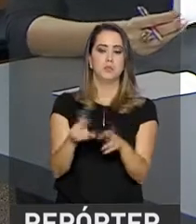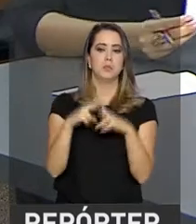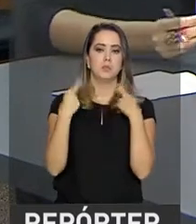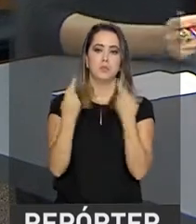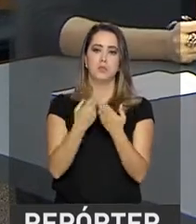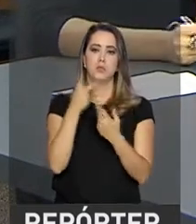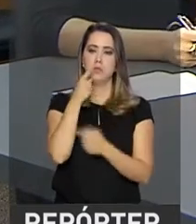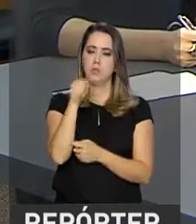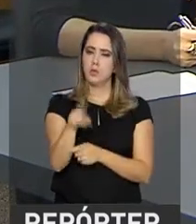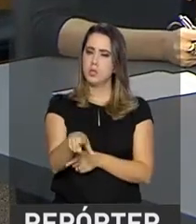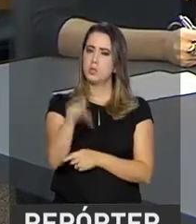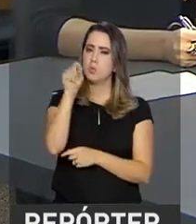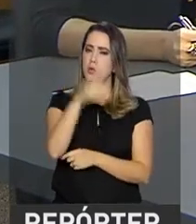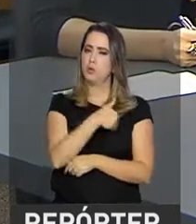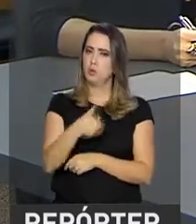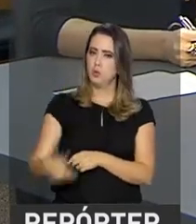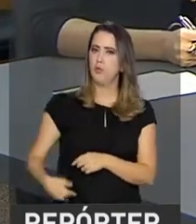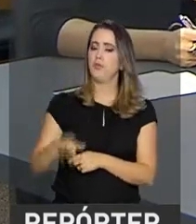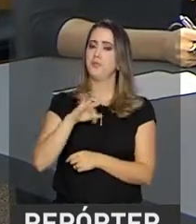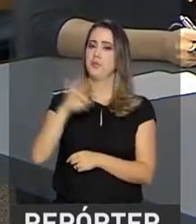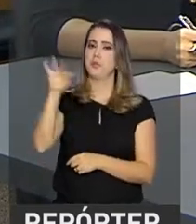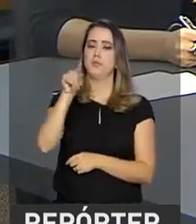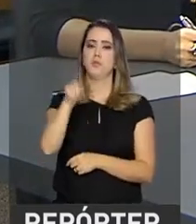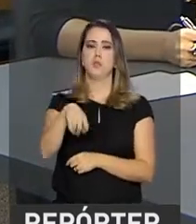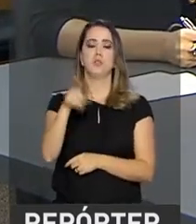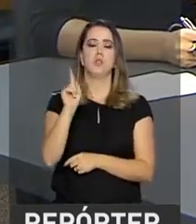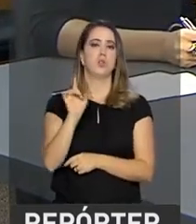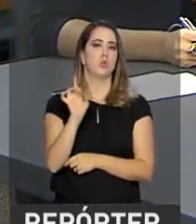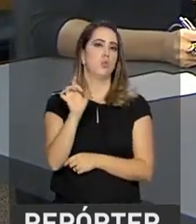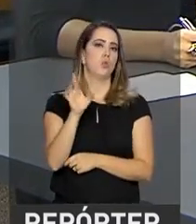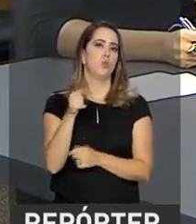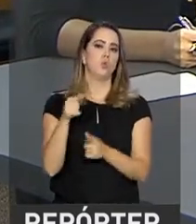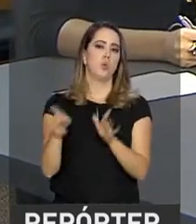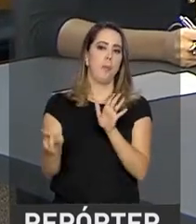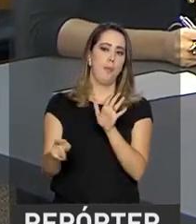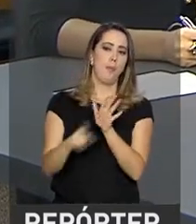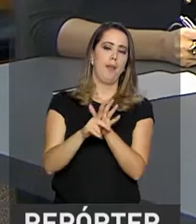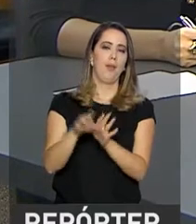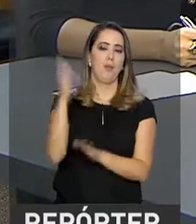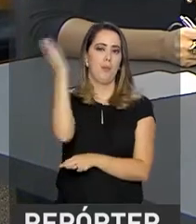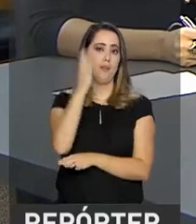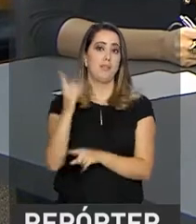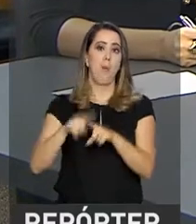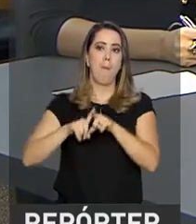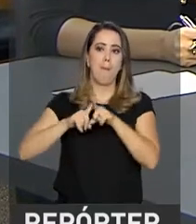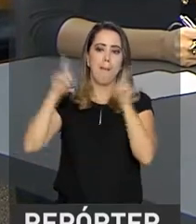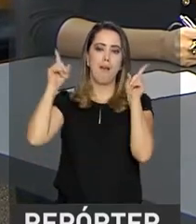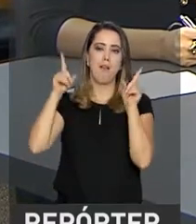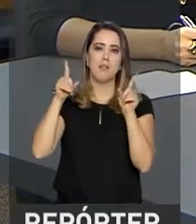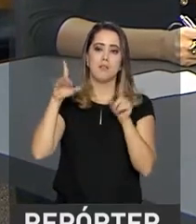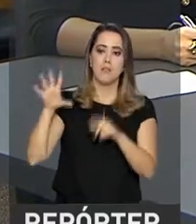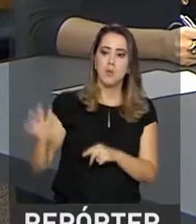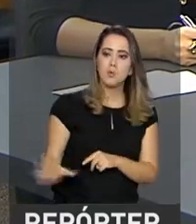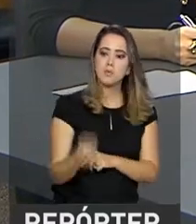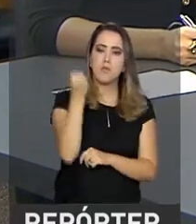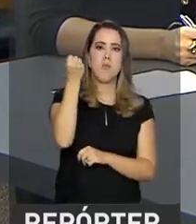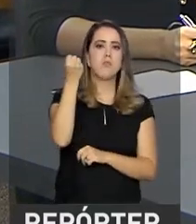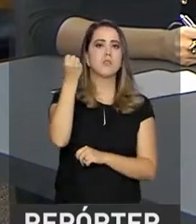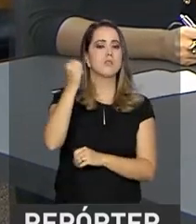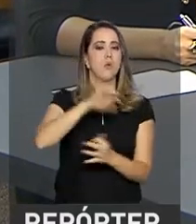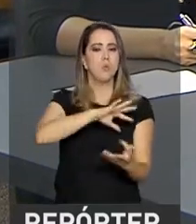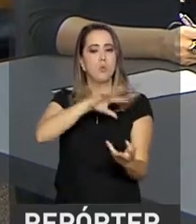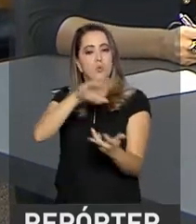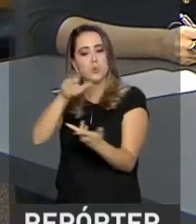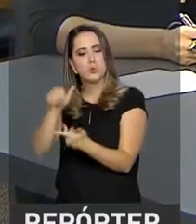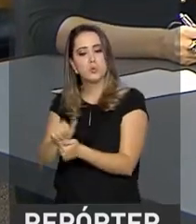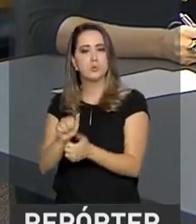ela a decisão do governo federal não é apenas em prol dos brasileiros mas é uma salvaguarda para toda